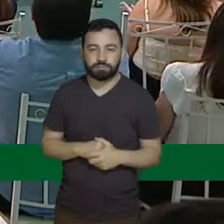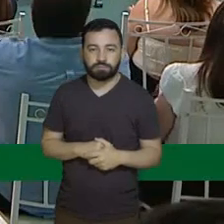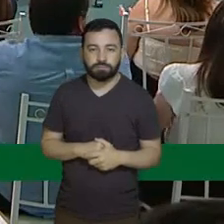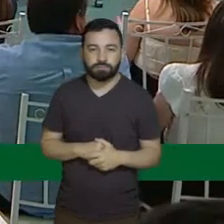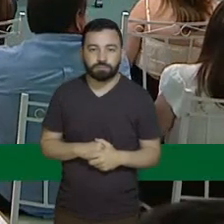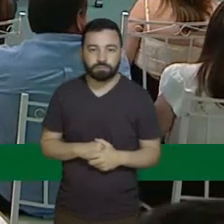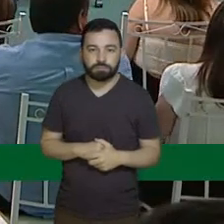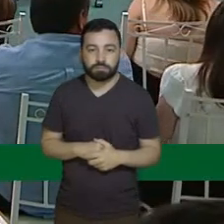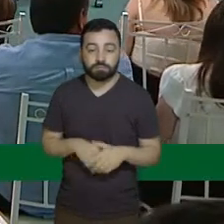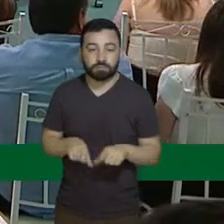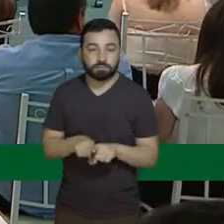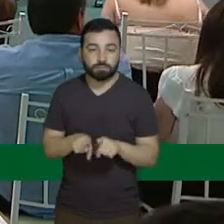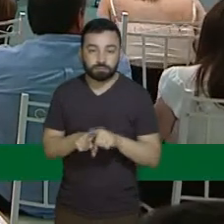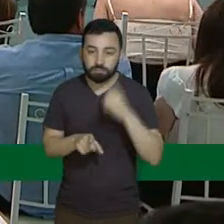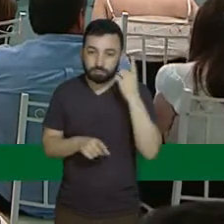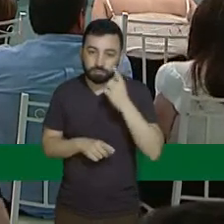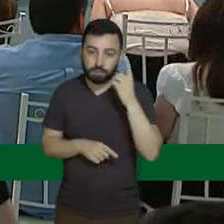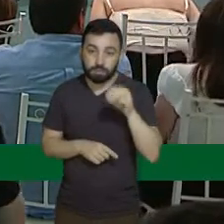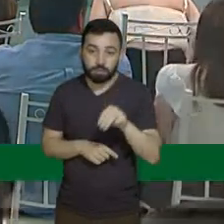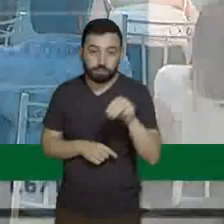O deputado Mário Mota,